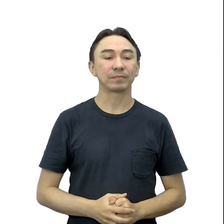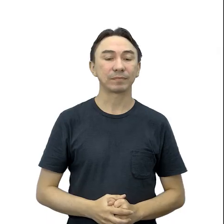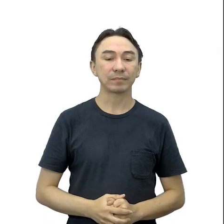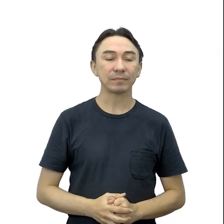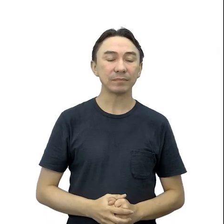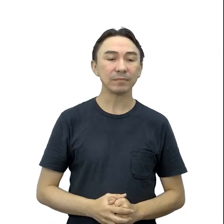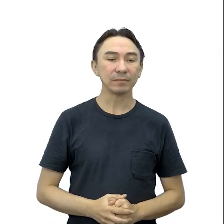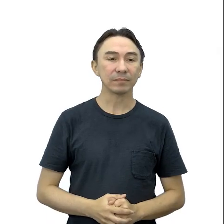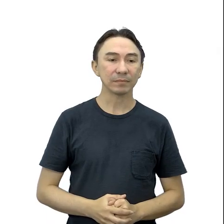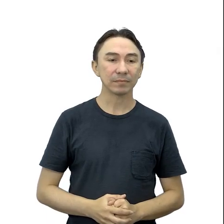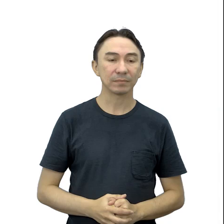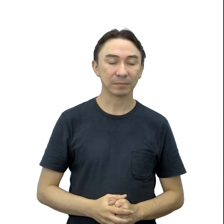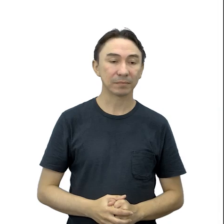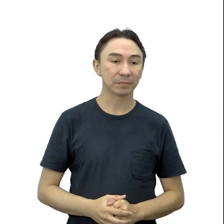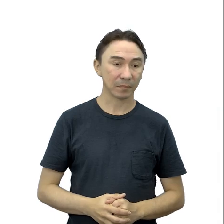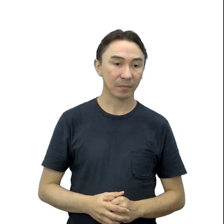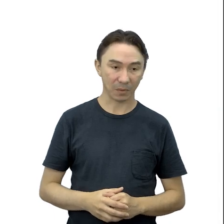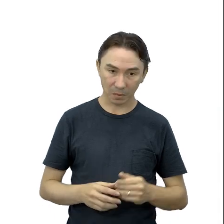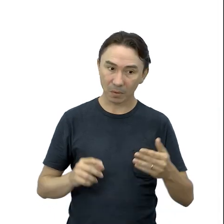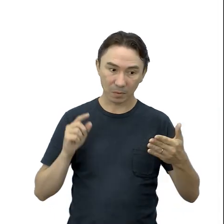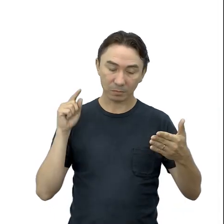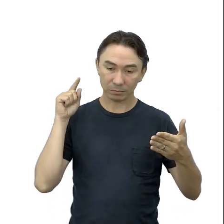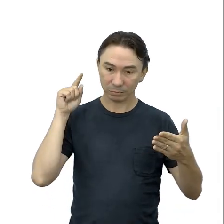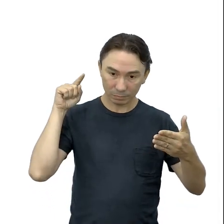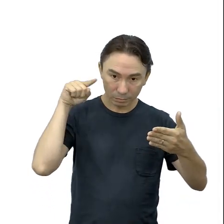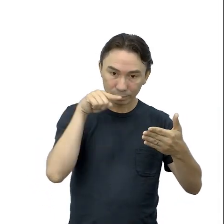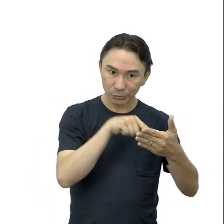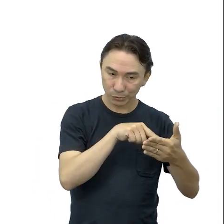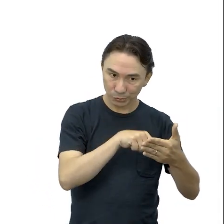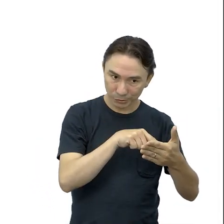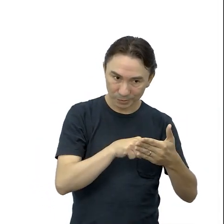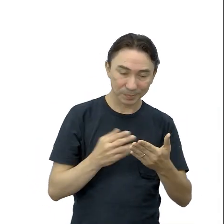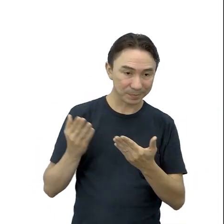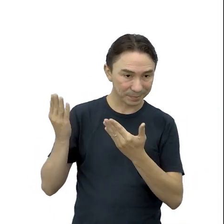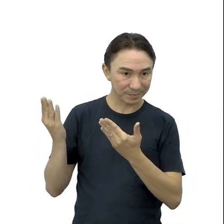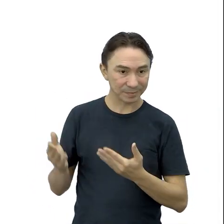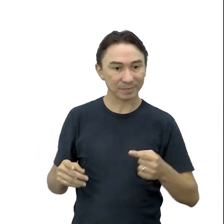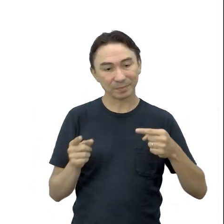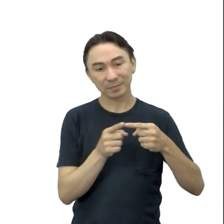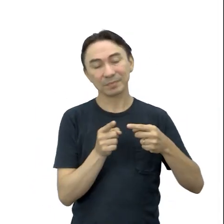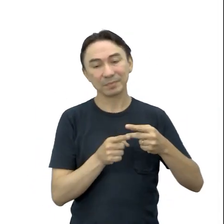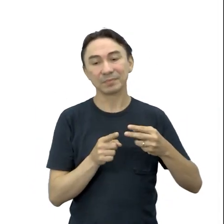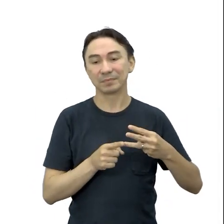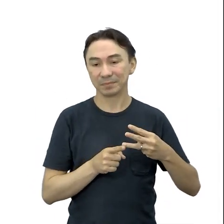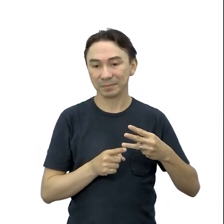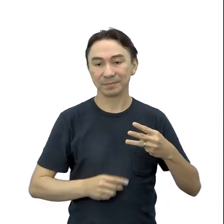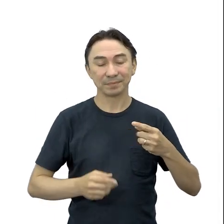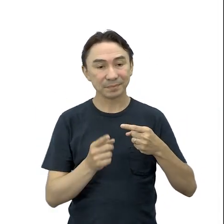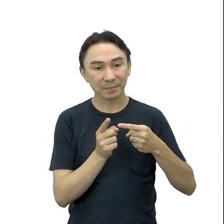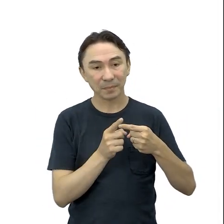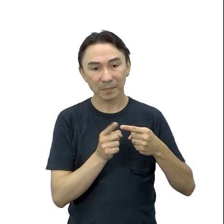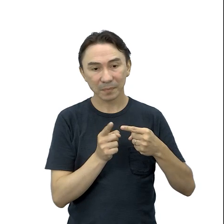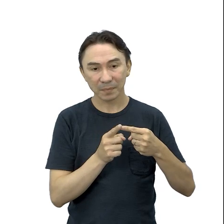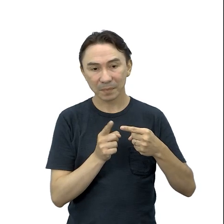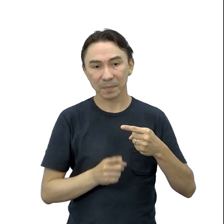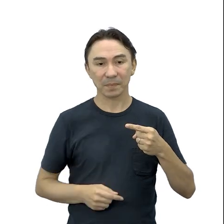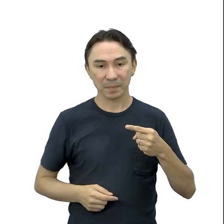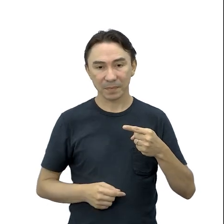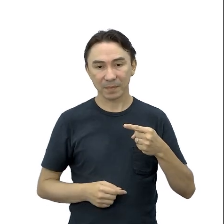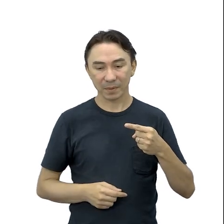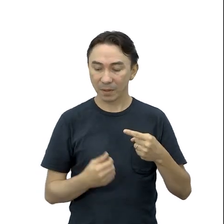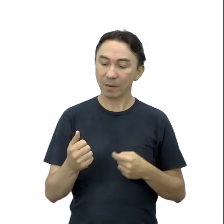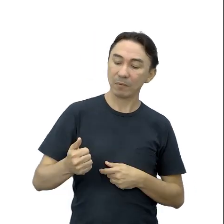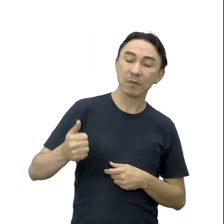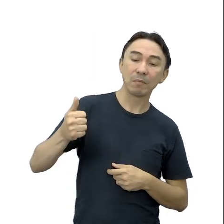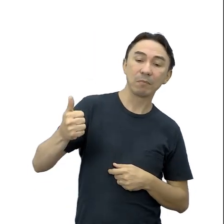aqui nossos objetivos, como sempre a gente apresenta, retomar orientações sobre avaliação